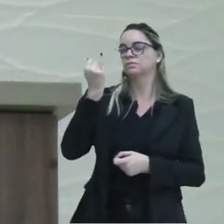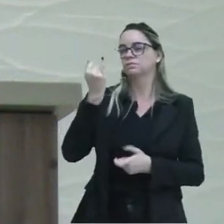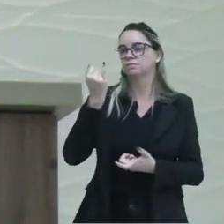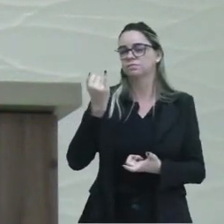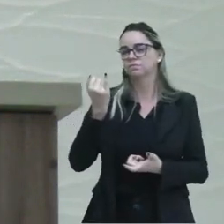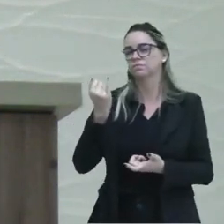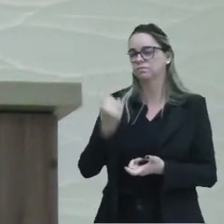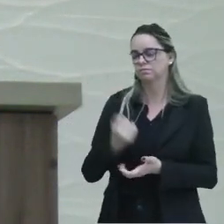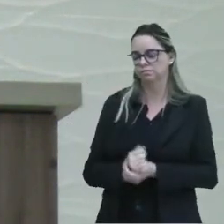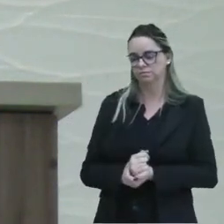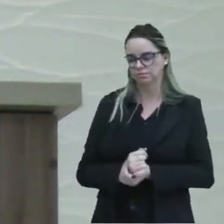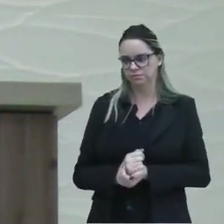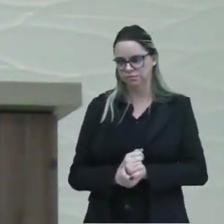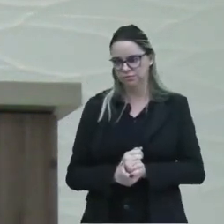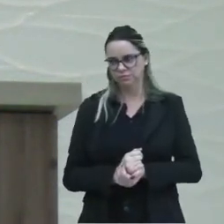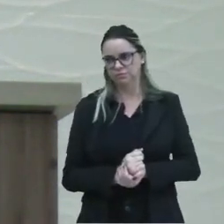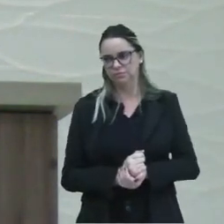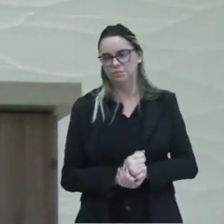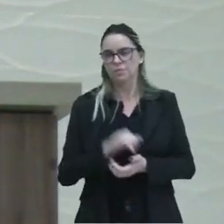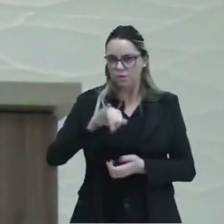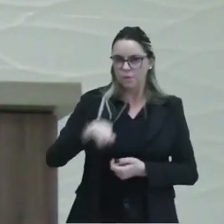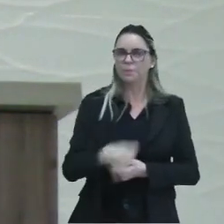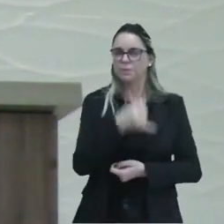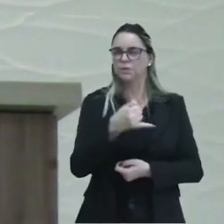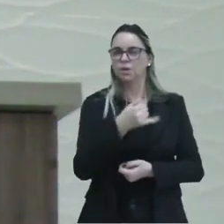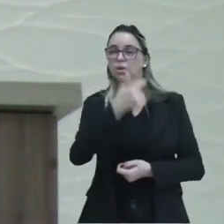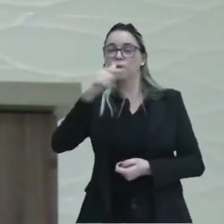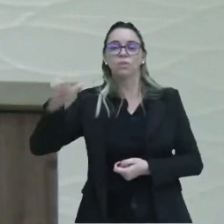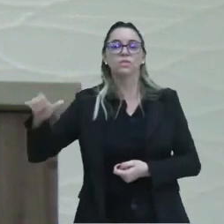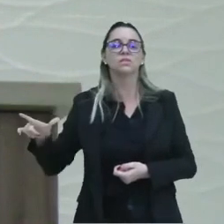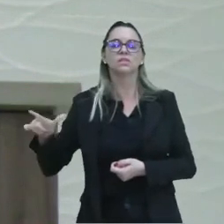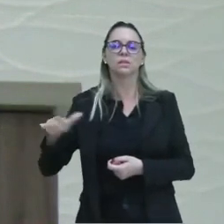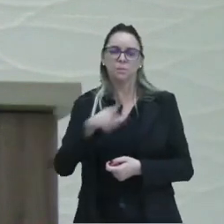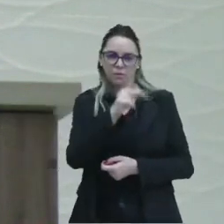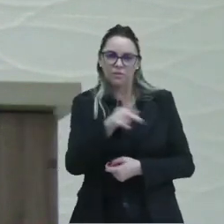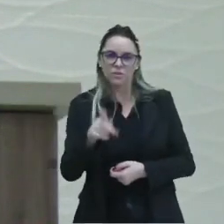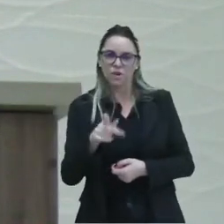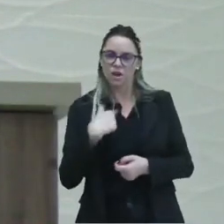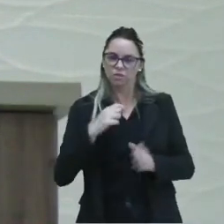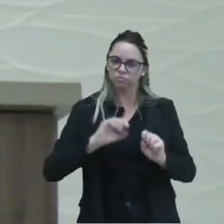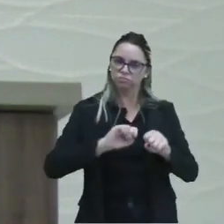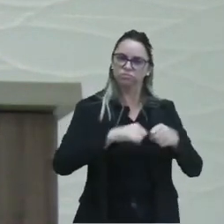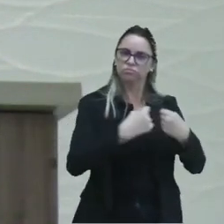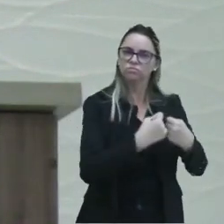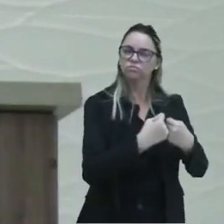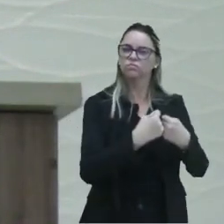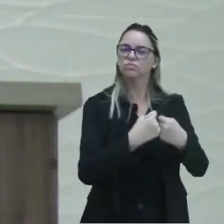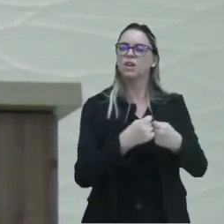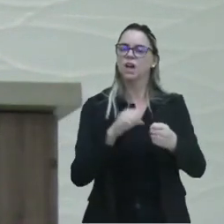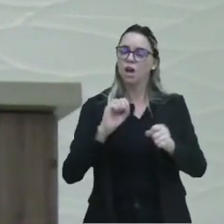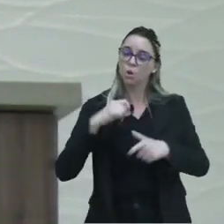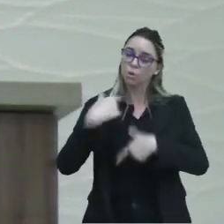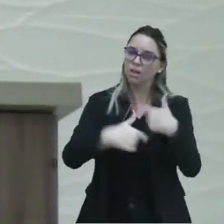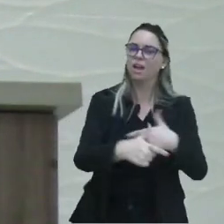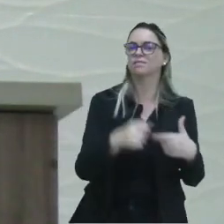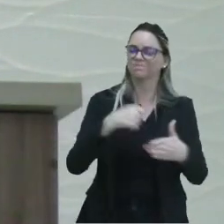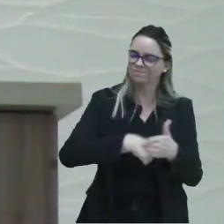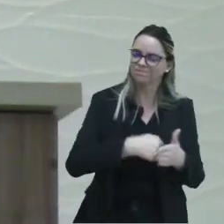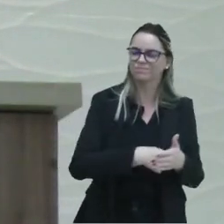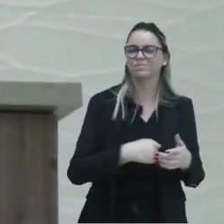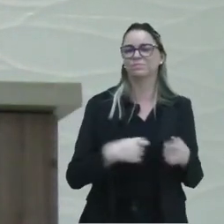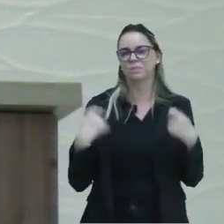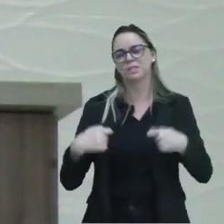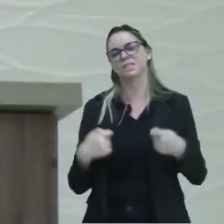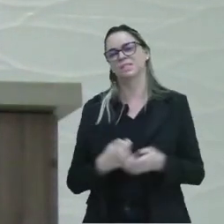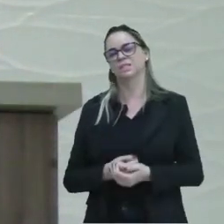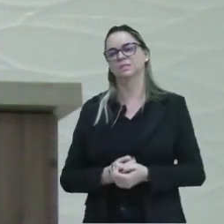manter, assim como foi em outras oportunidades, a favor dos professores nessa luta. porque sei o quanto cada um se dedica, cada